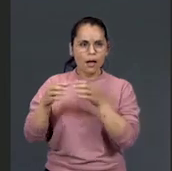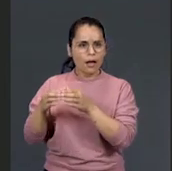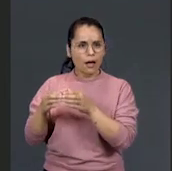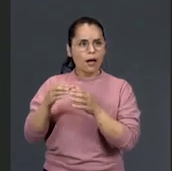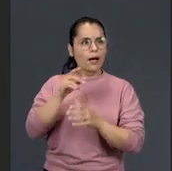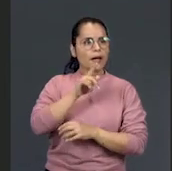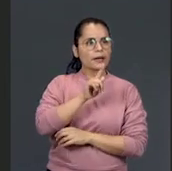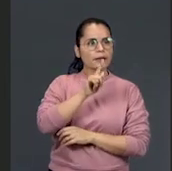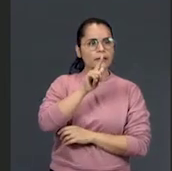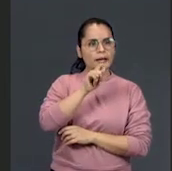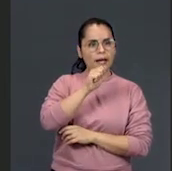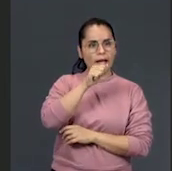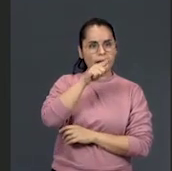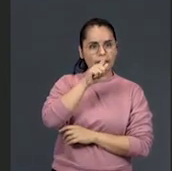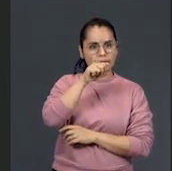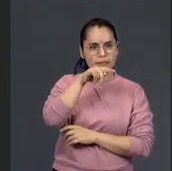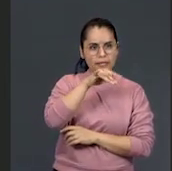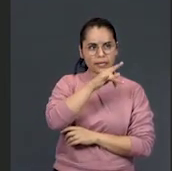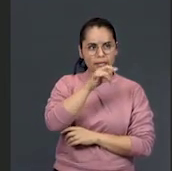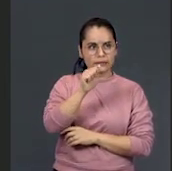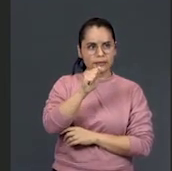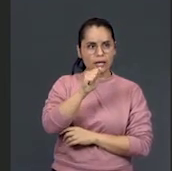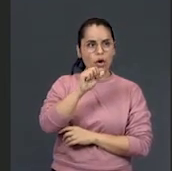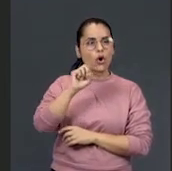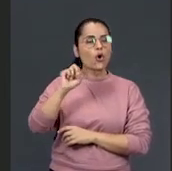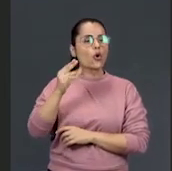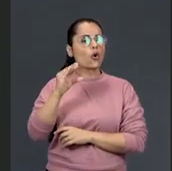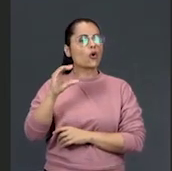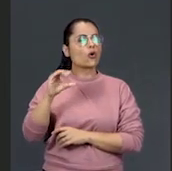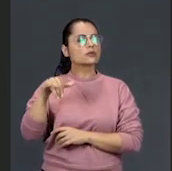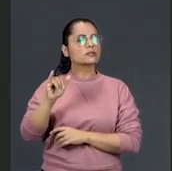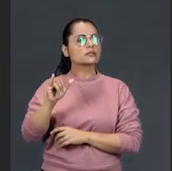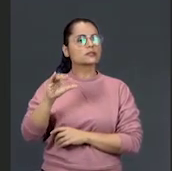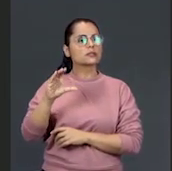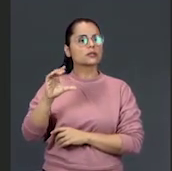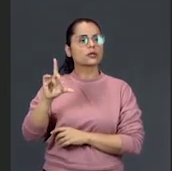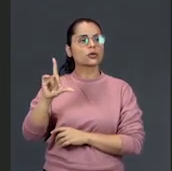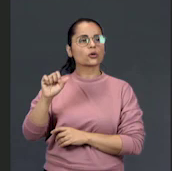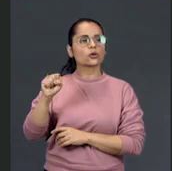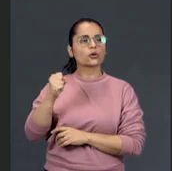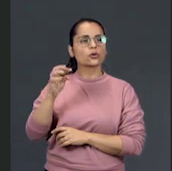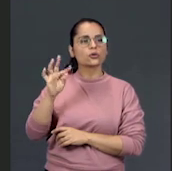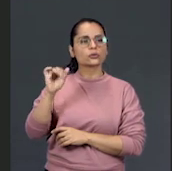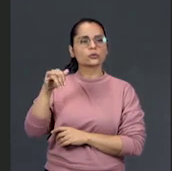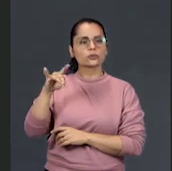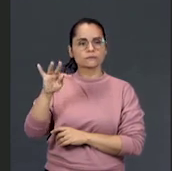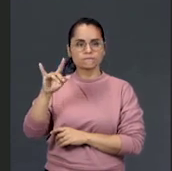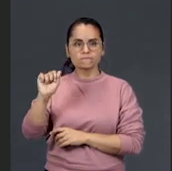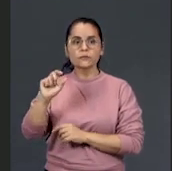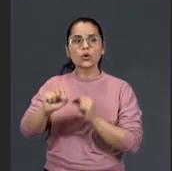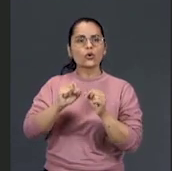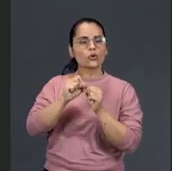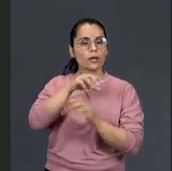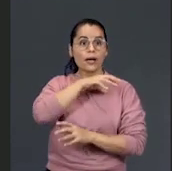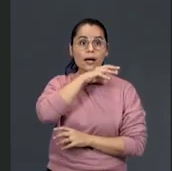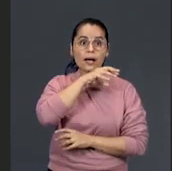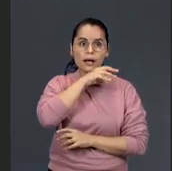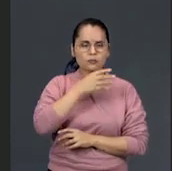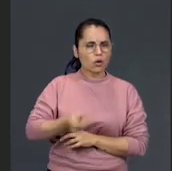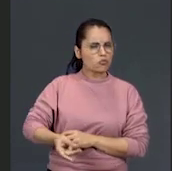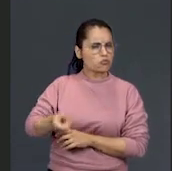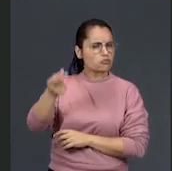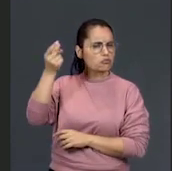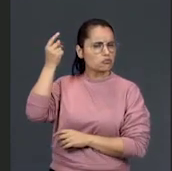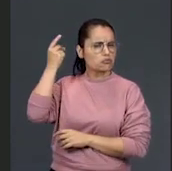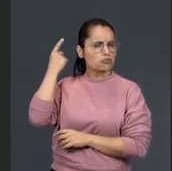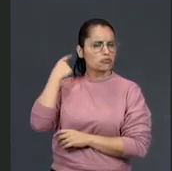agnata ou ciclostomata. O que é isso, Marisa? São animais primitivos que não